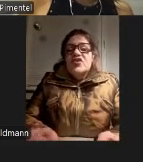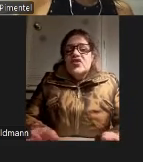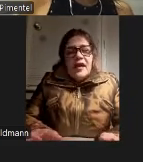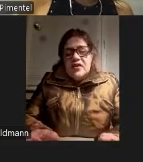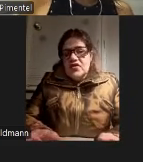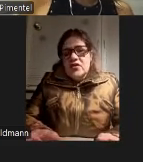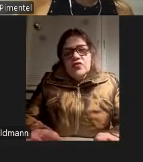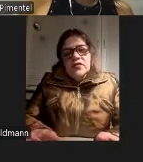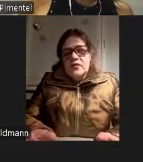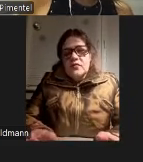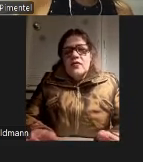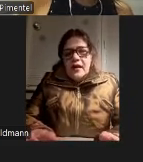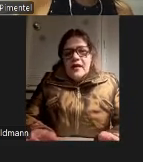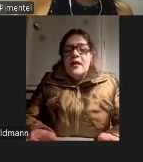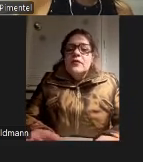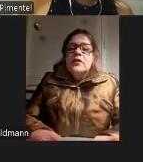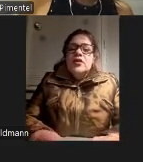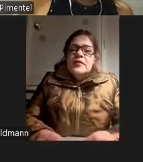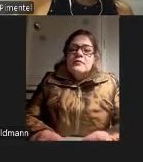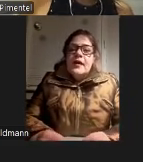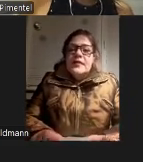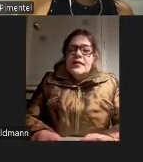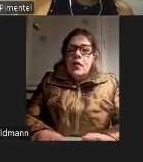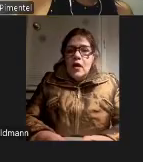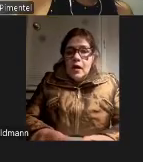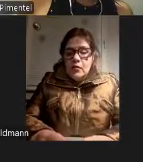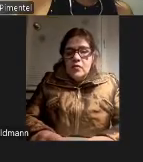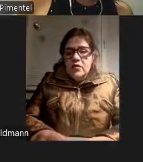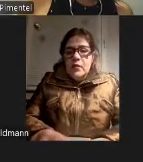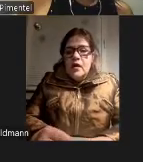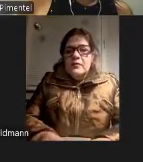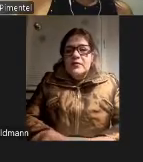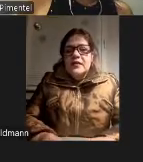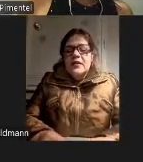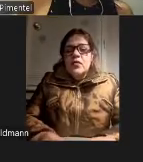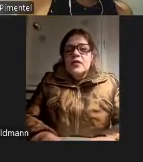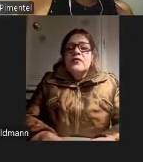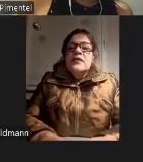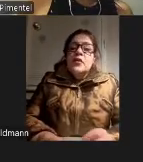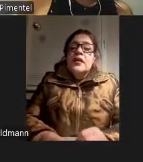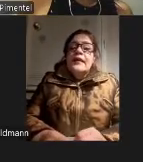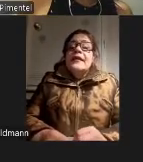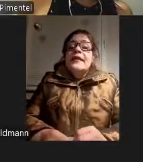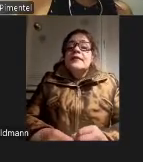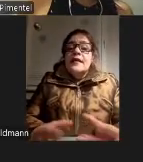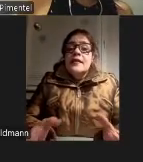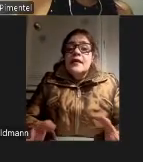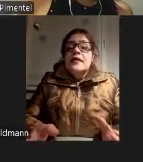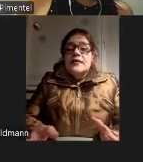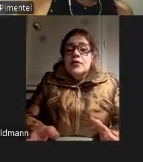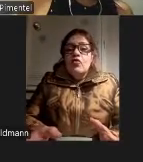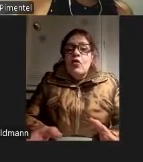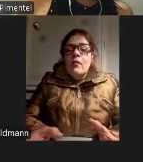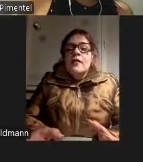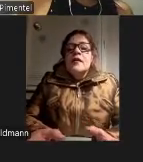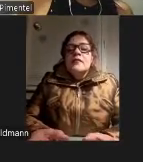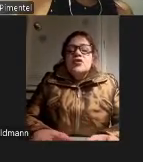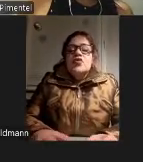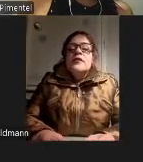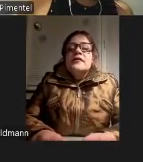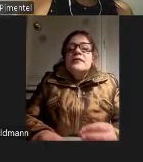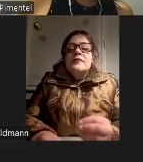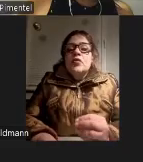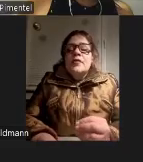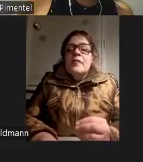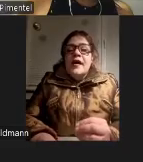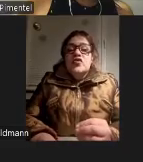muito mais claras de que eu estou tendo Alzheimer. Uma das principais é hipocampo. Quando o hipocampo está diminuído, você pode até nem ter sintoma, mas